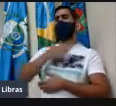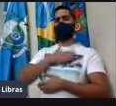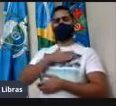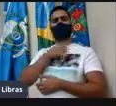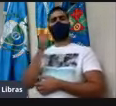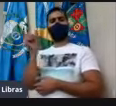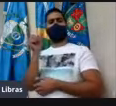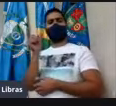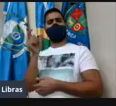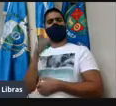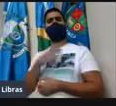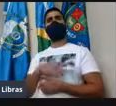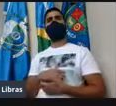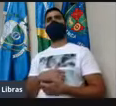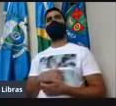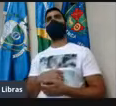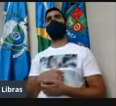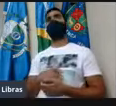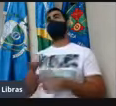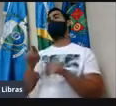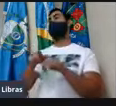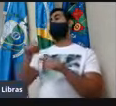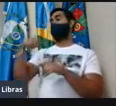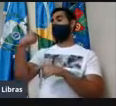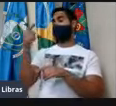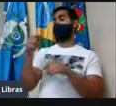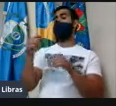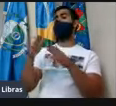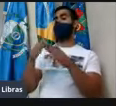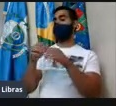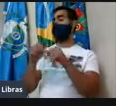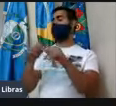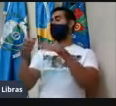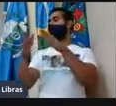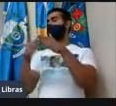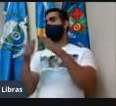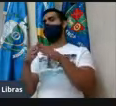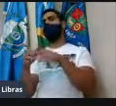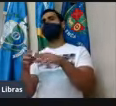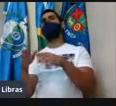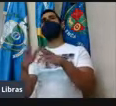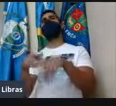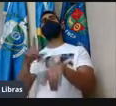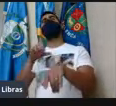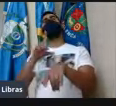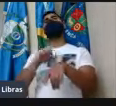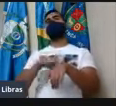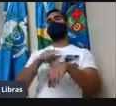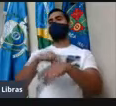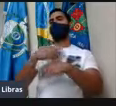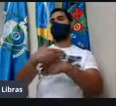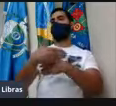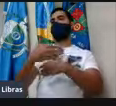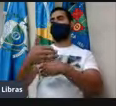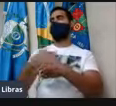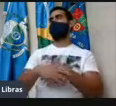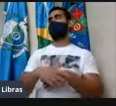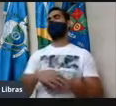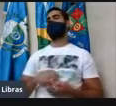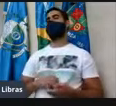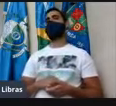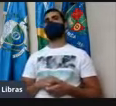dizendo, e depois a gente tem que mandar requerimento para lá, que eles pedem dilação de prazo, vereador